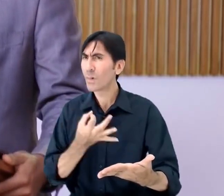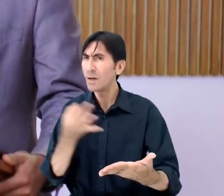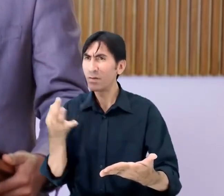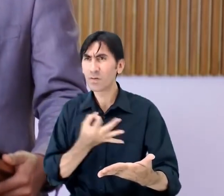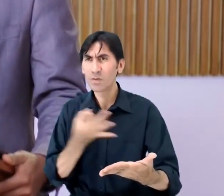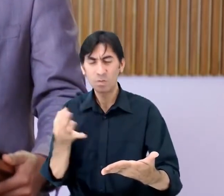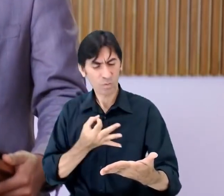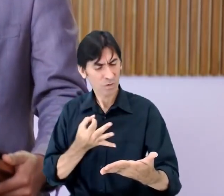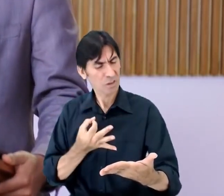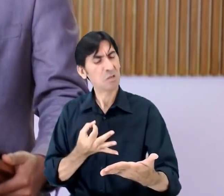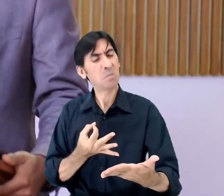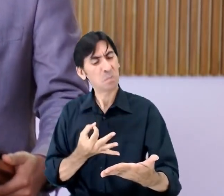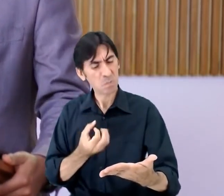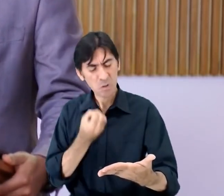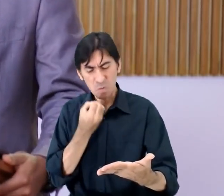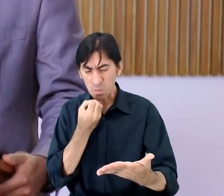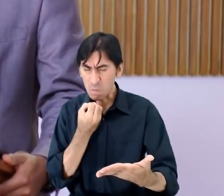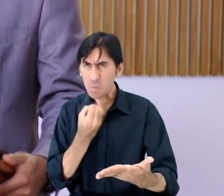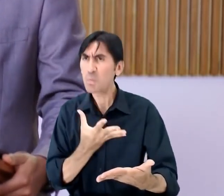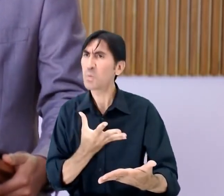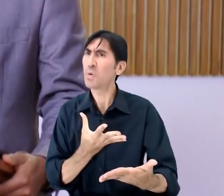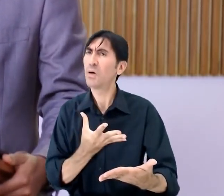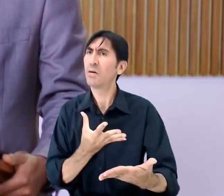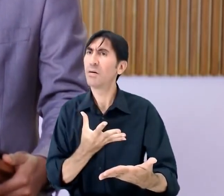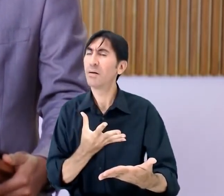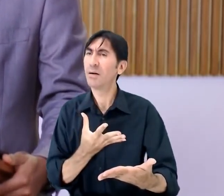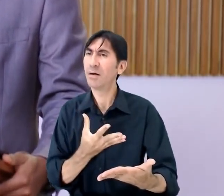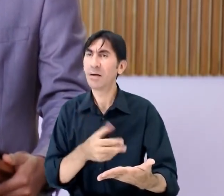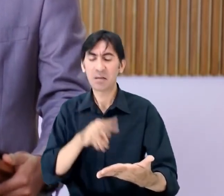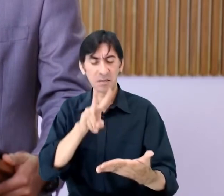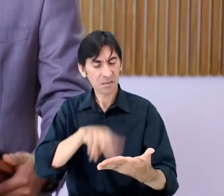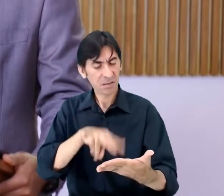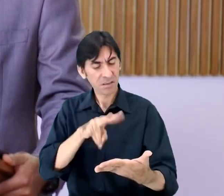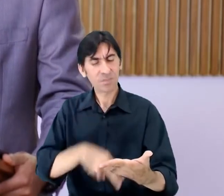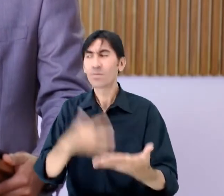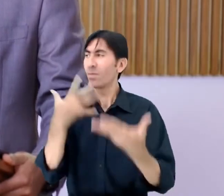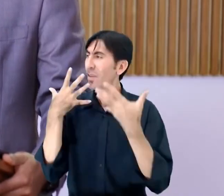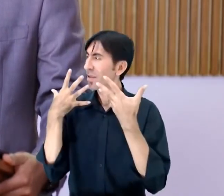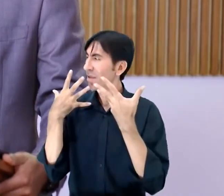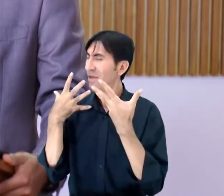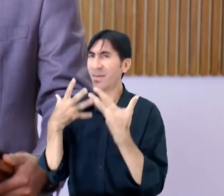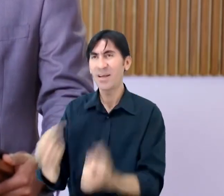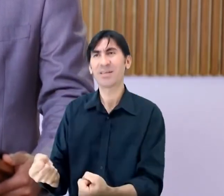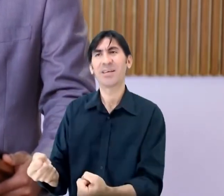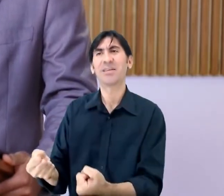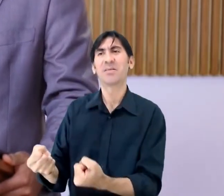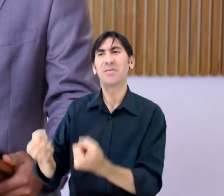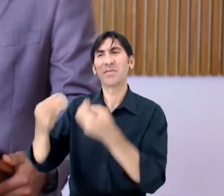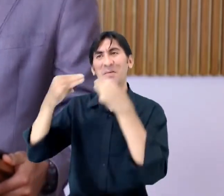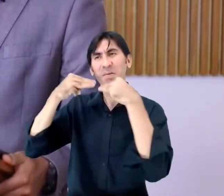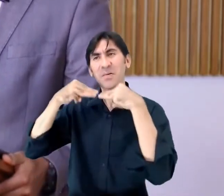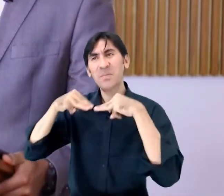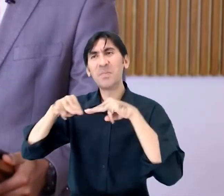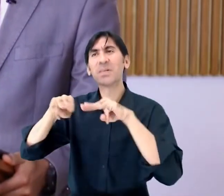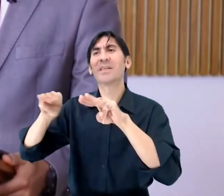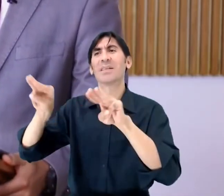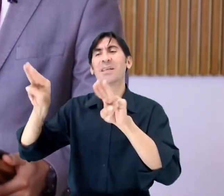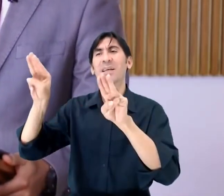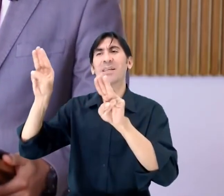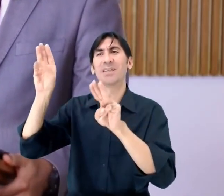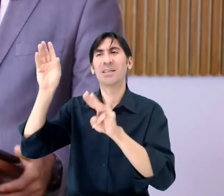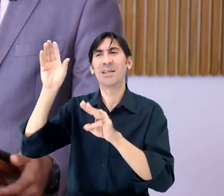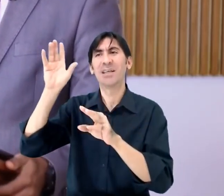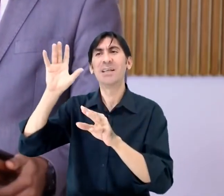conteúdo rico. E ela, então, aceitou a mensagem do